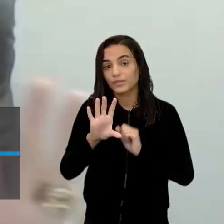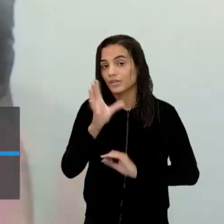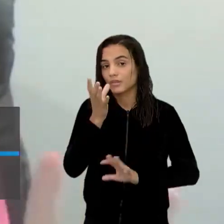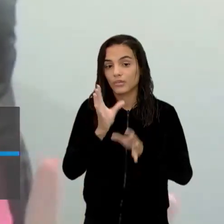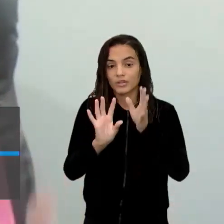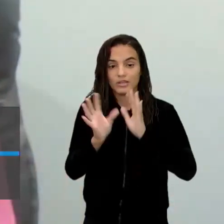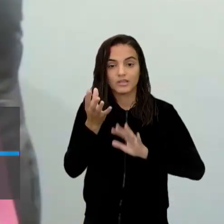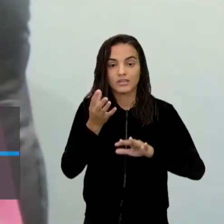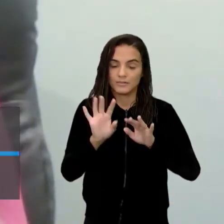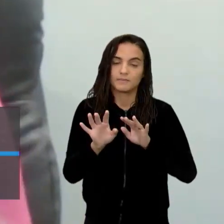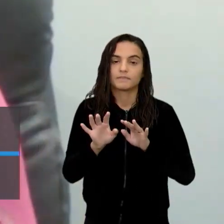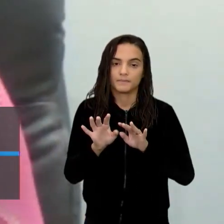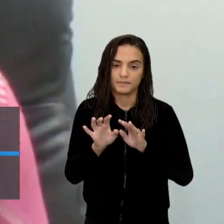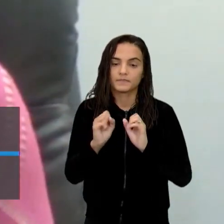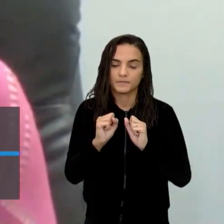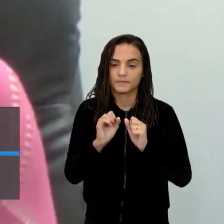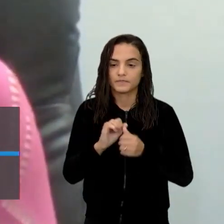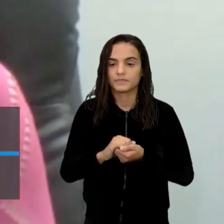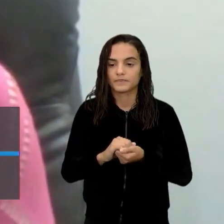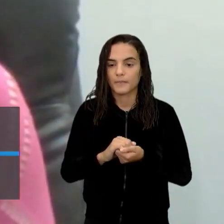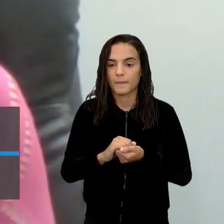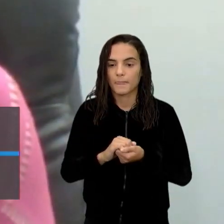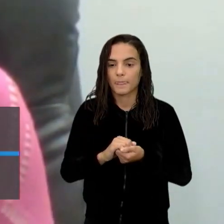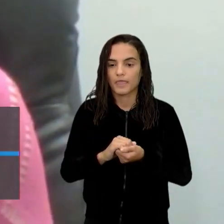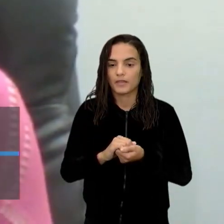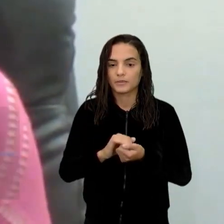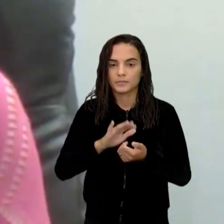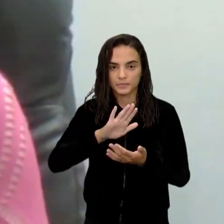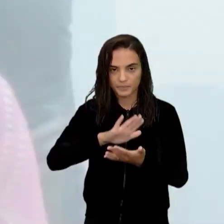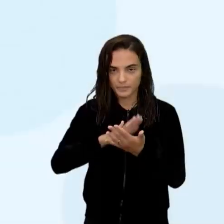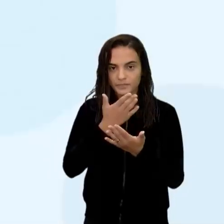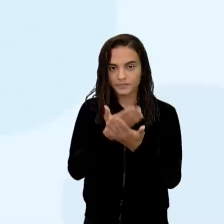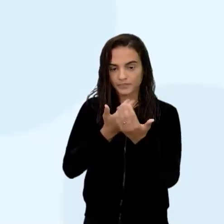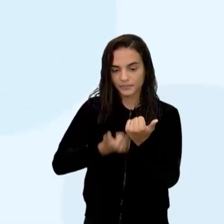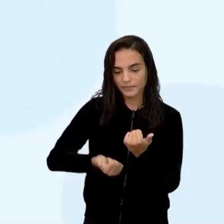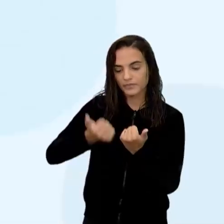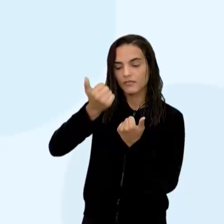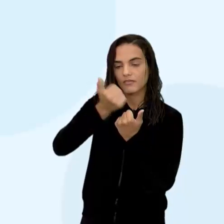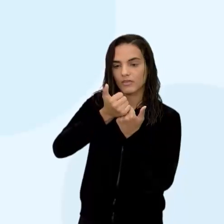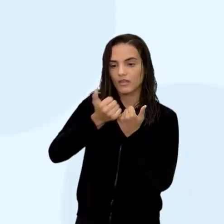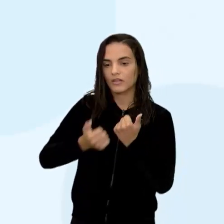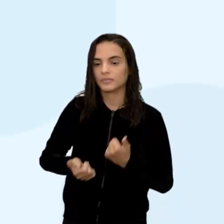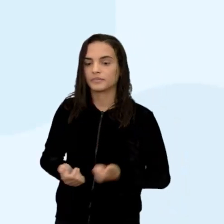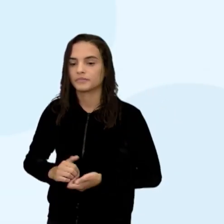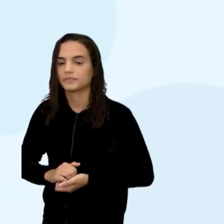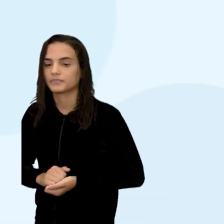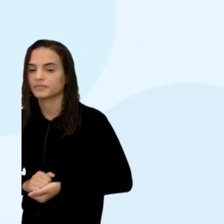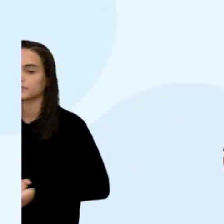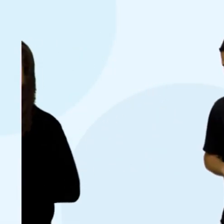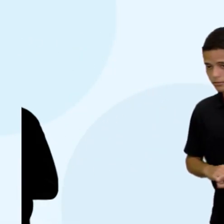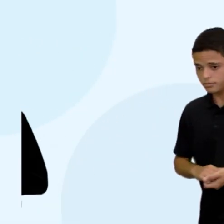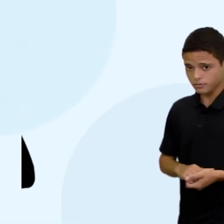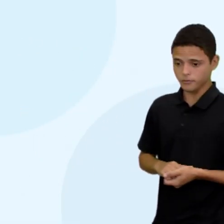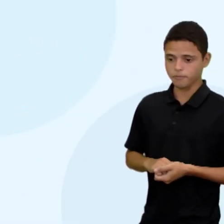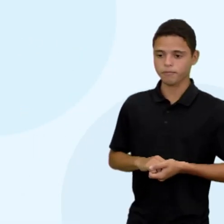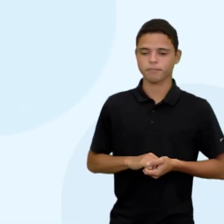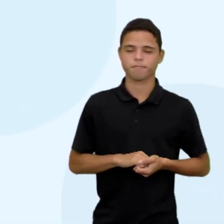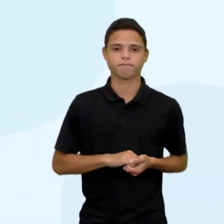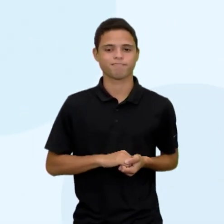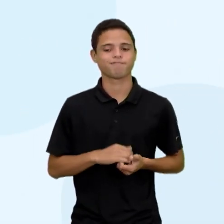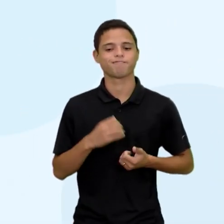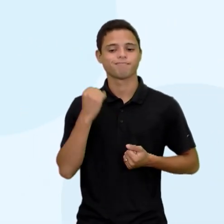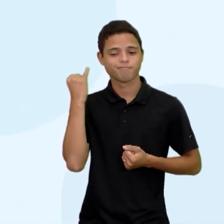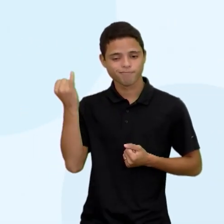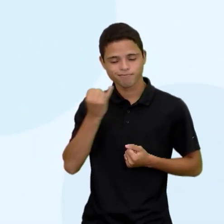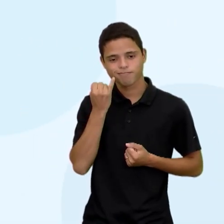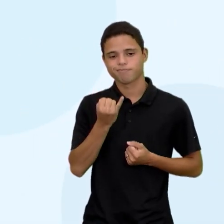membros superiores quanto inferiores, tá? O controle da gestação de risco, isso é muito importante, né? Por